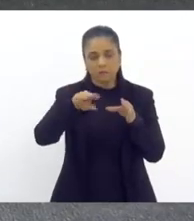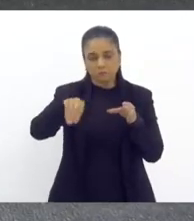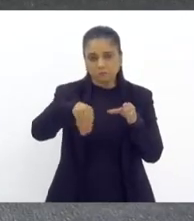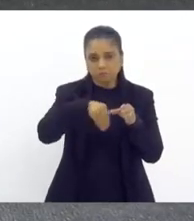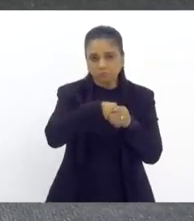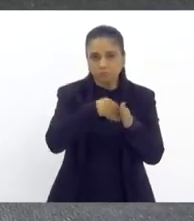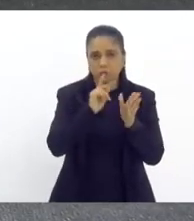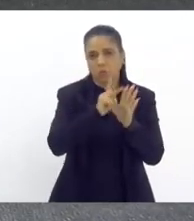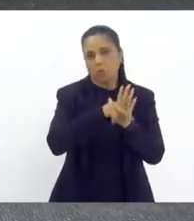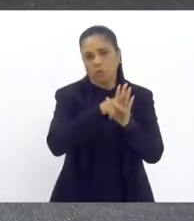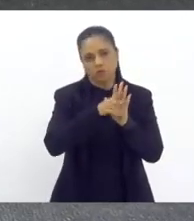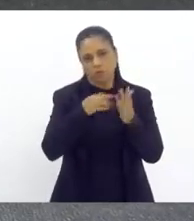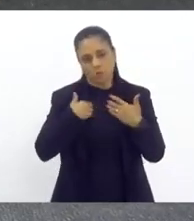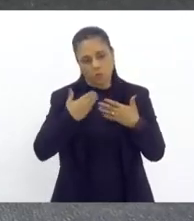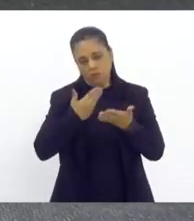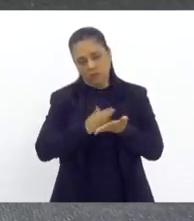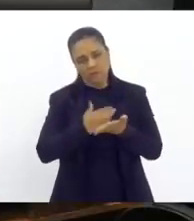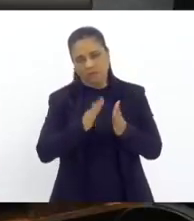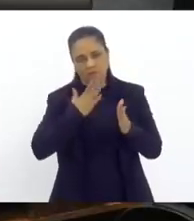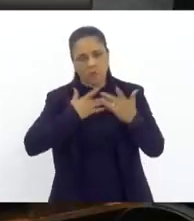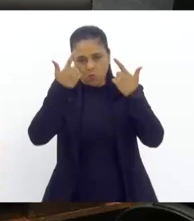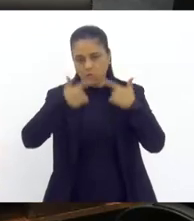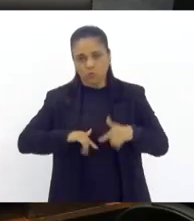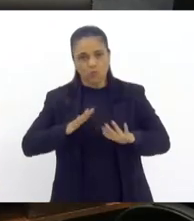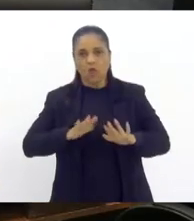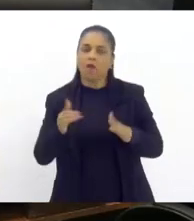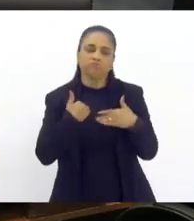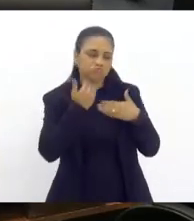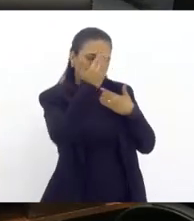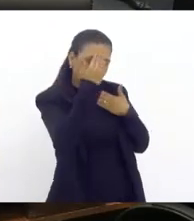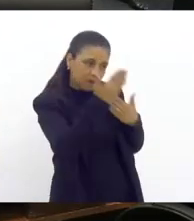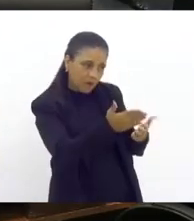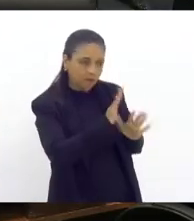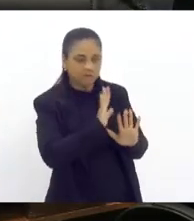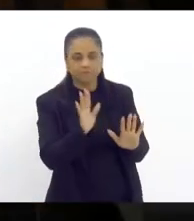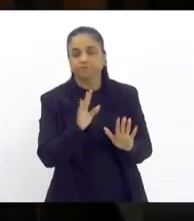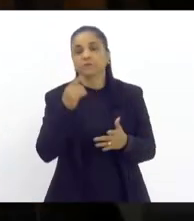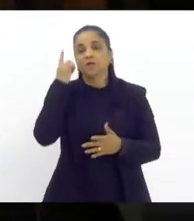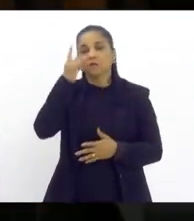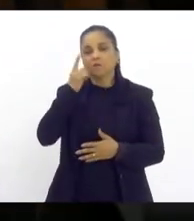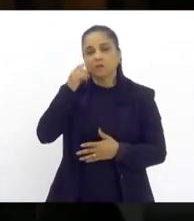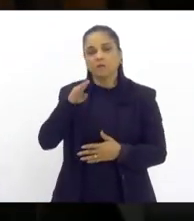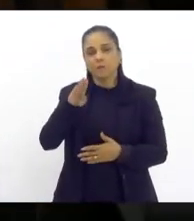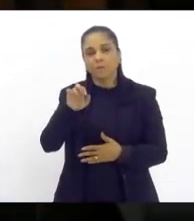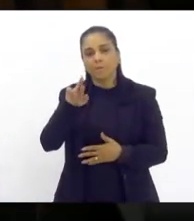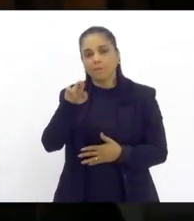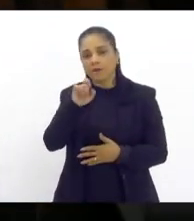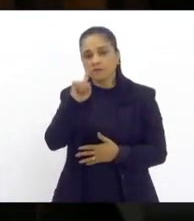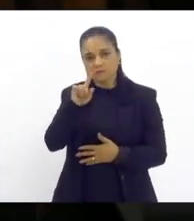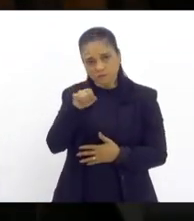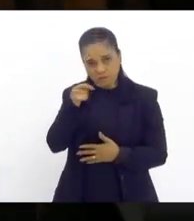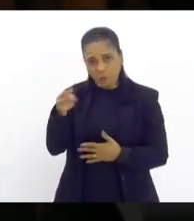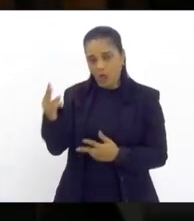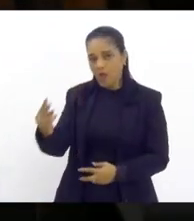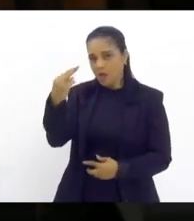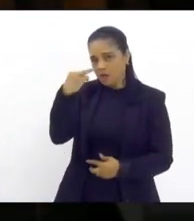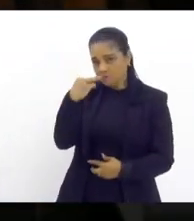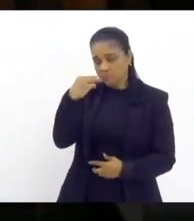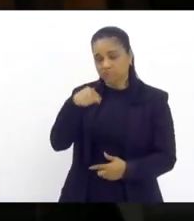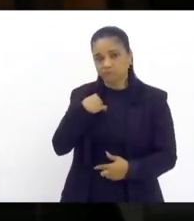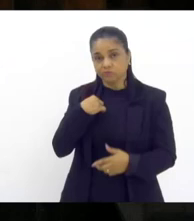ou coisa parecida. Obrigado. Mas, deputado Brazão, e queria a sua atenção. Diz